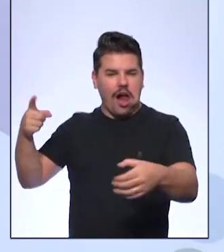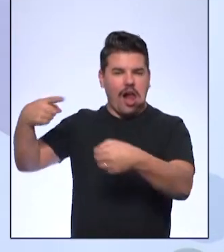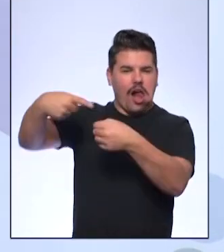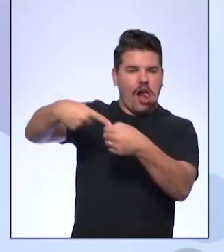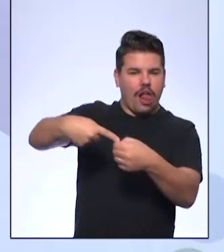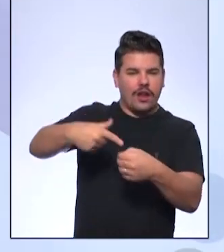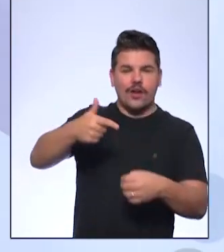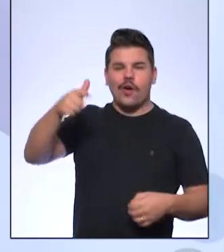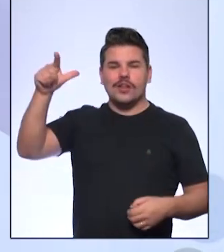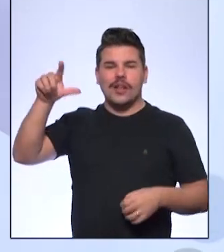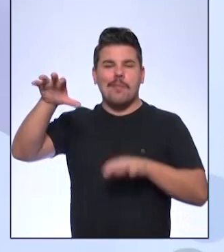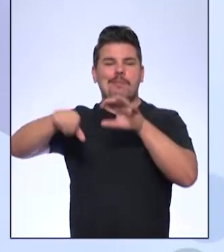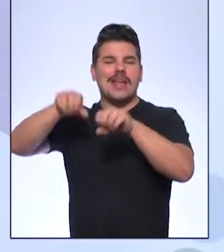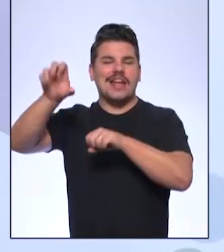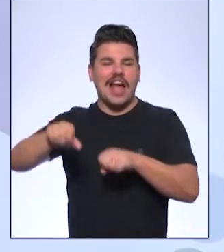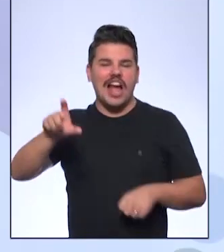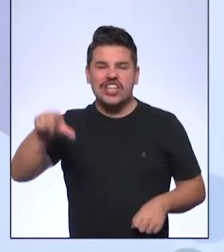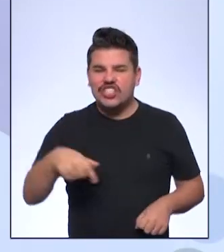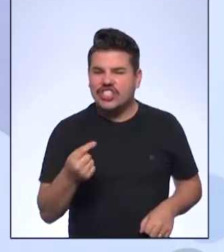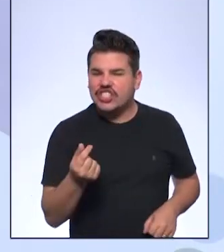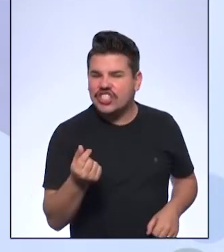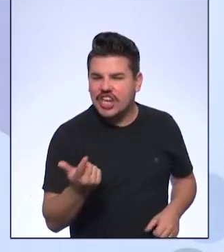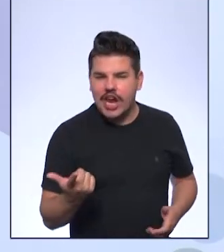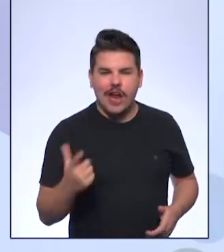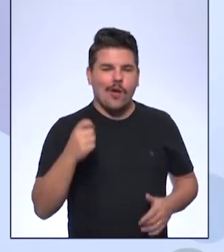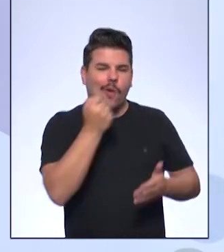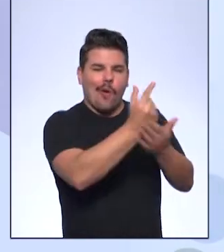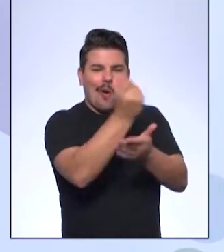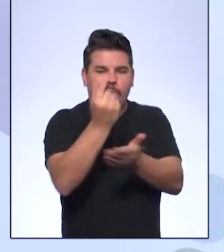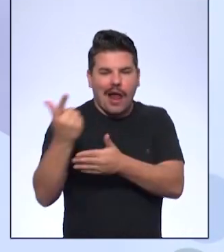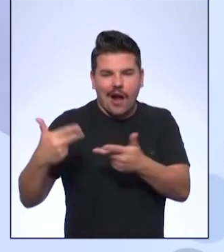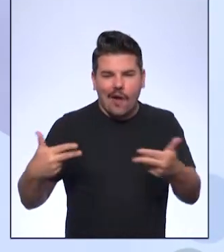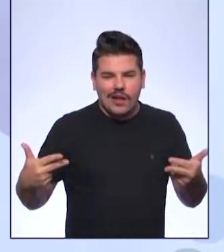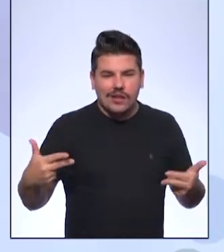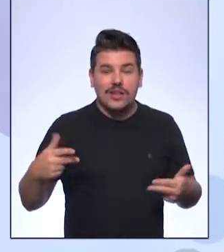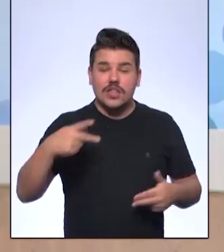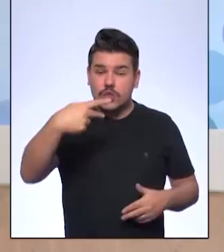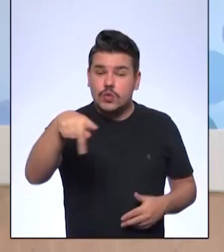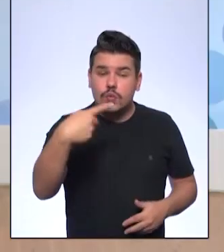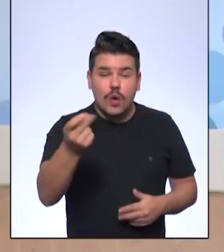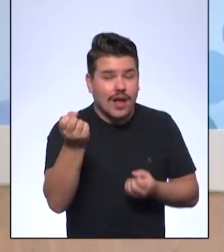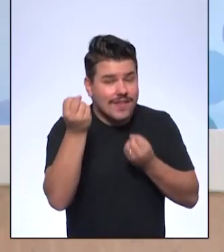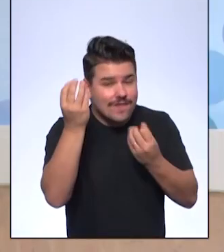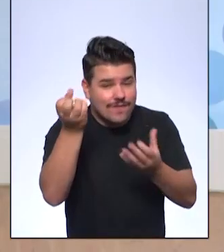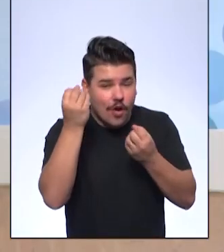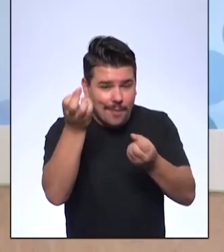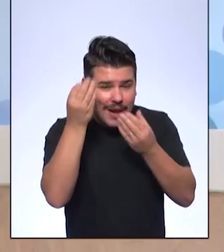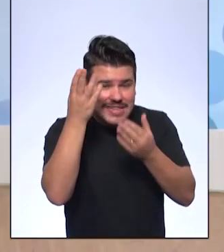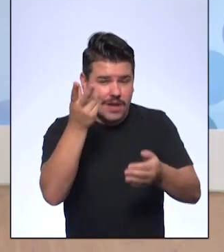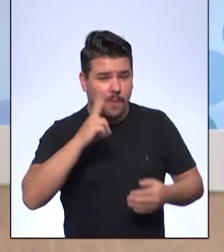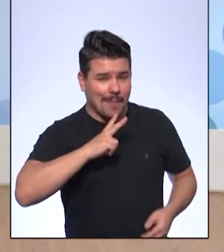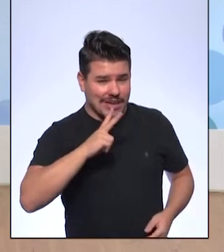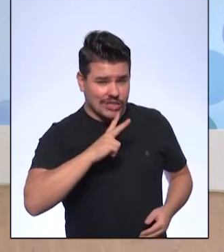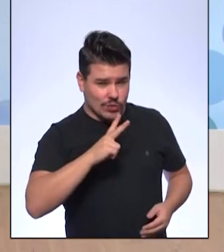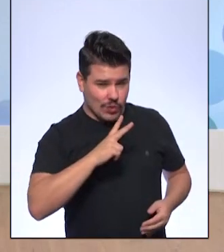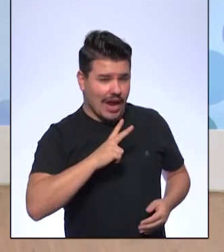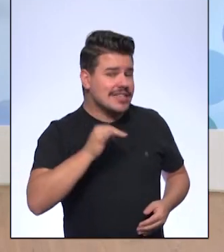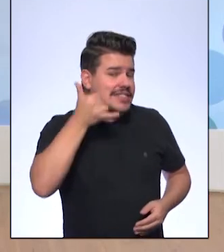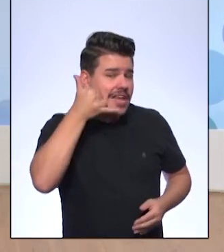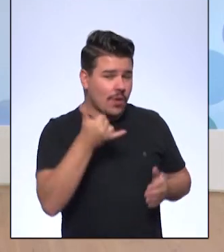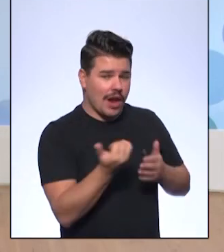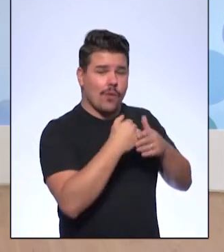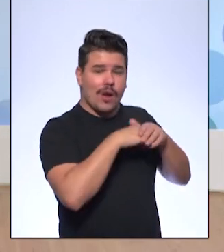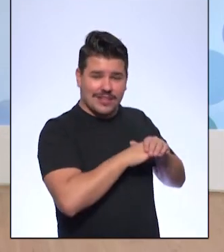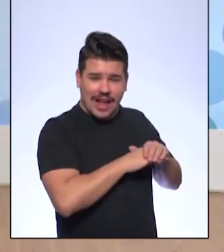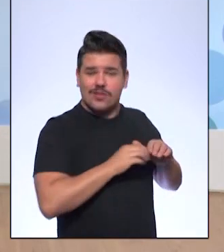pessoa, para poder comprar coisas. Então, os nossos dados, eles são coisas muito importantes. E quando a gente fica espalhando esses